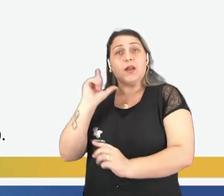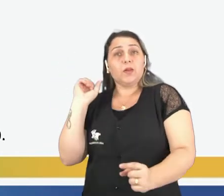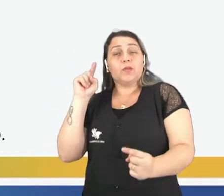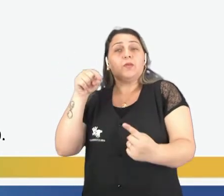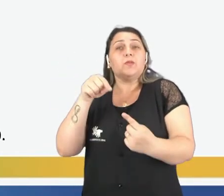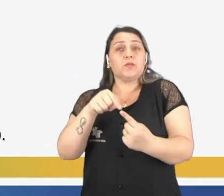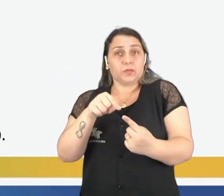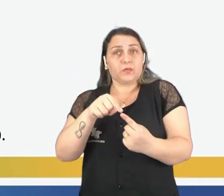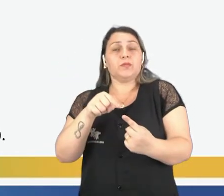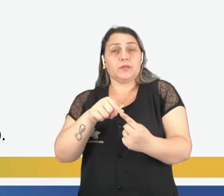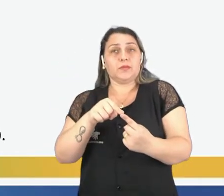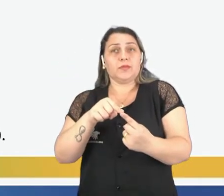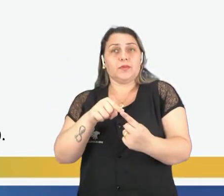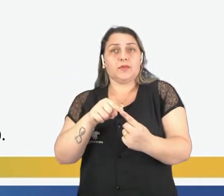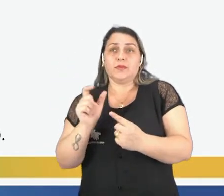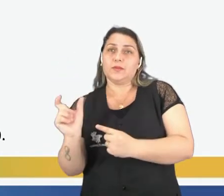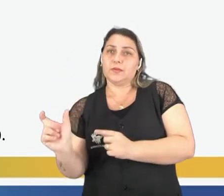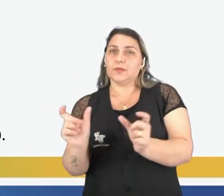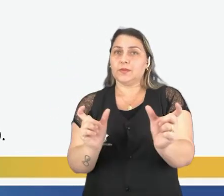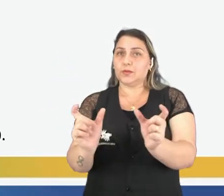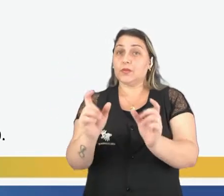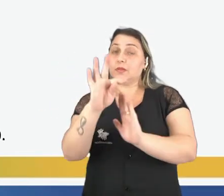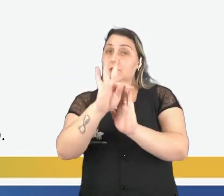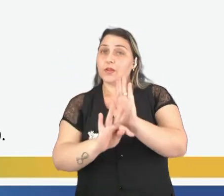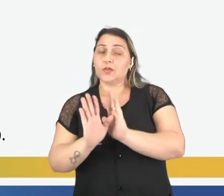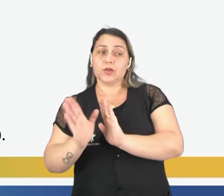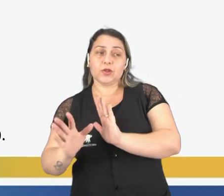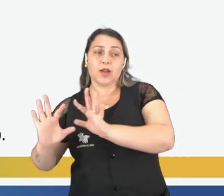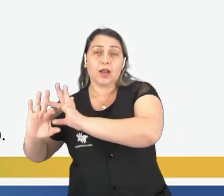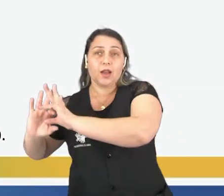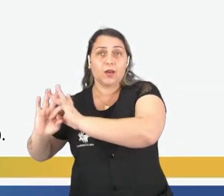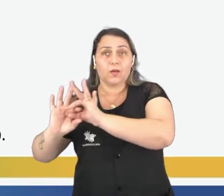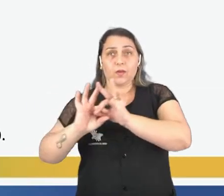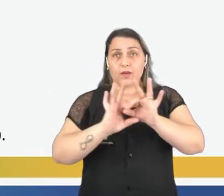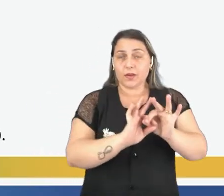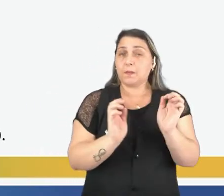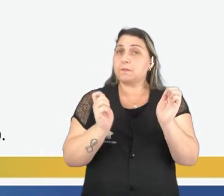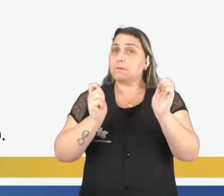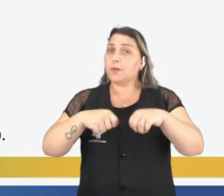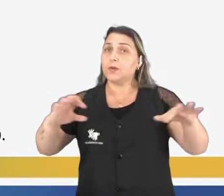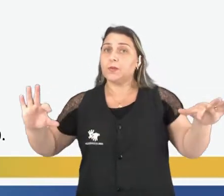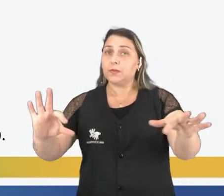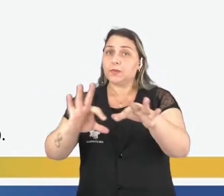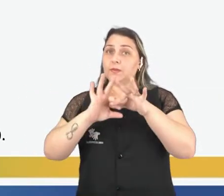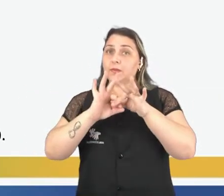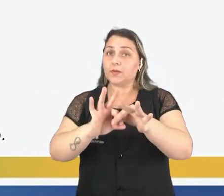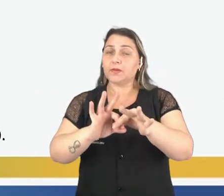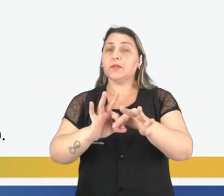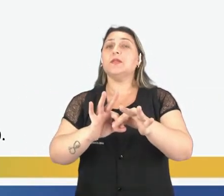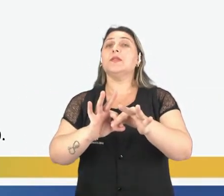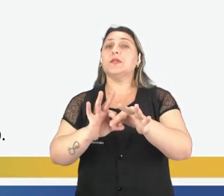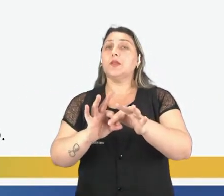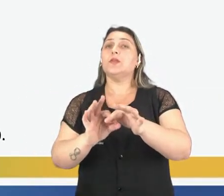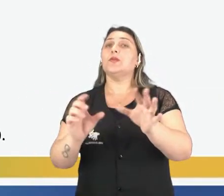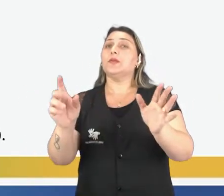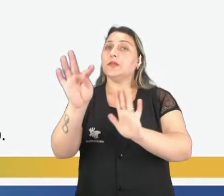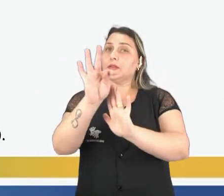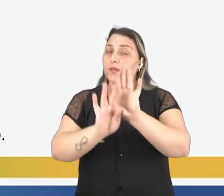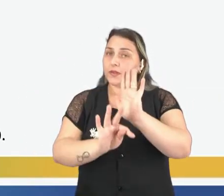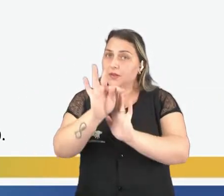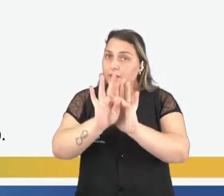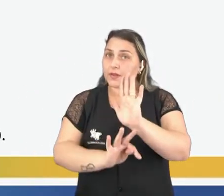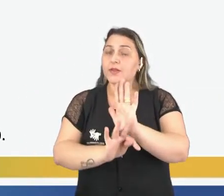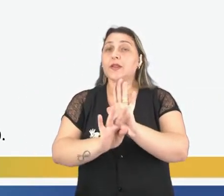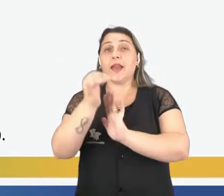sentido e lógica entre as partes. Já a coesão possibilita a ligação entre as partes do texto de modo